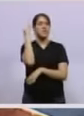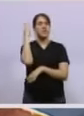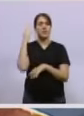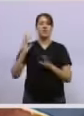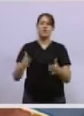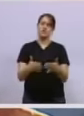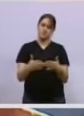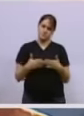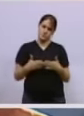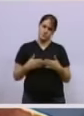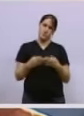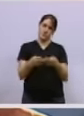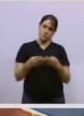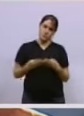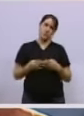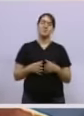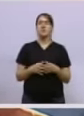Pelo amor de Deus, minha gente.